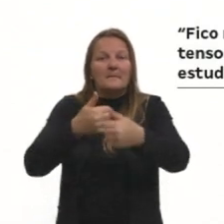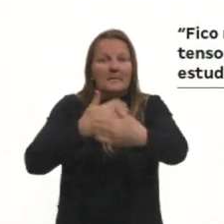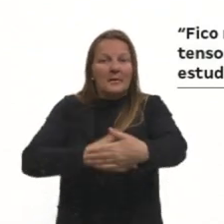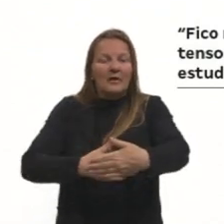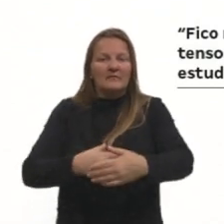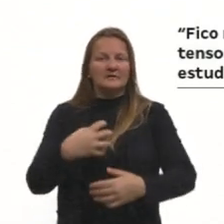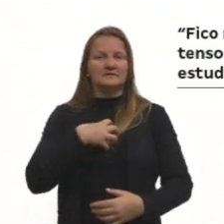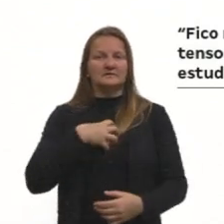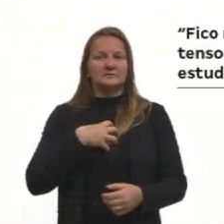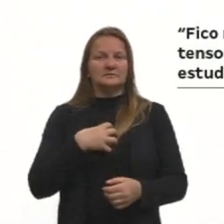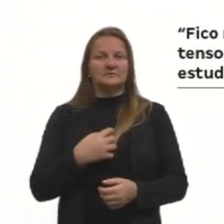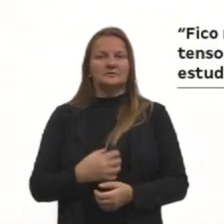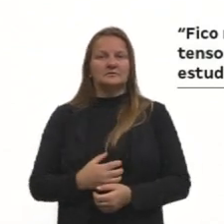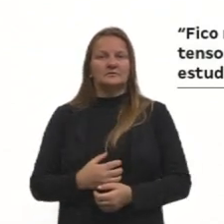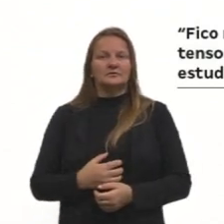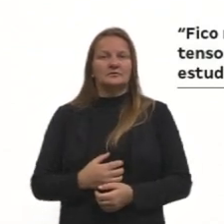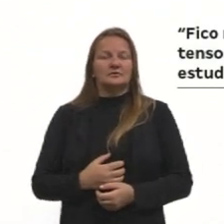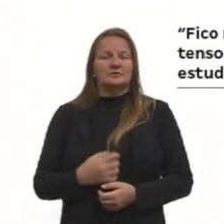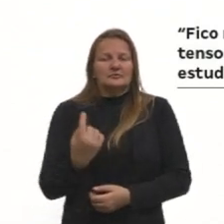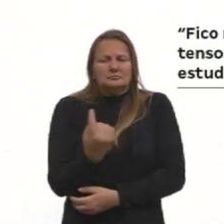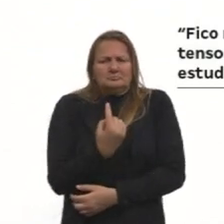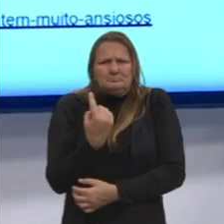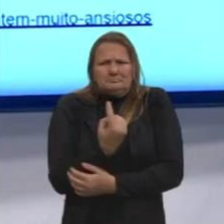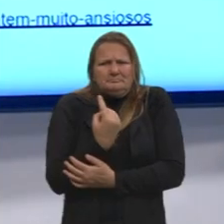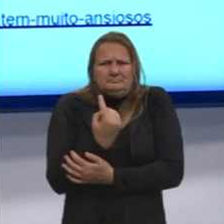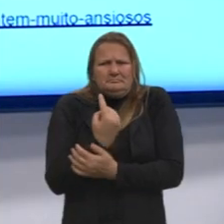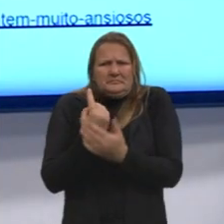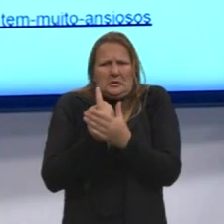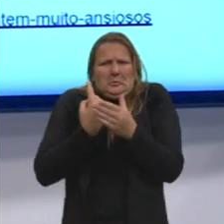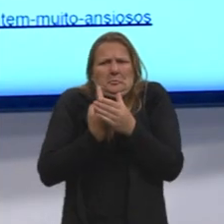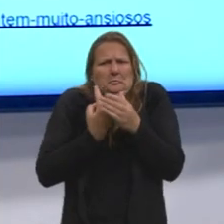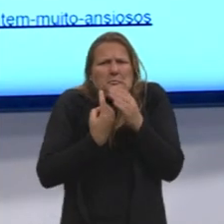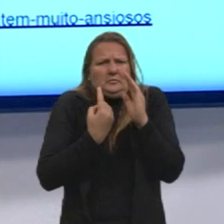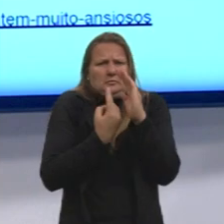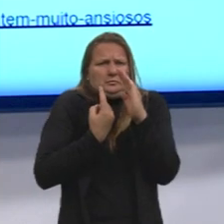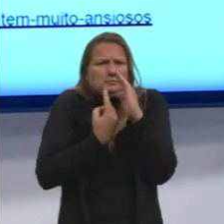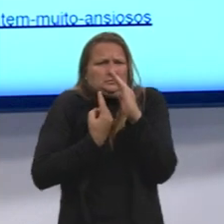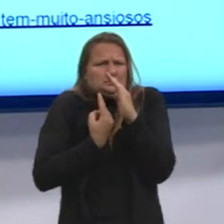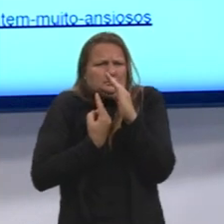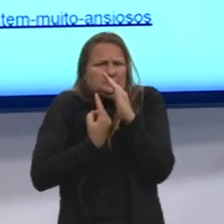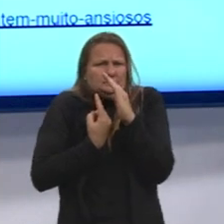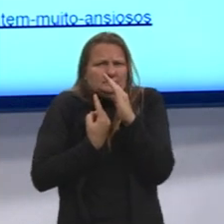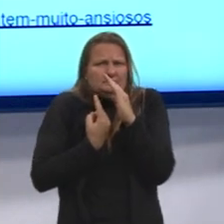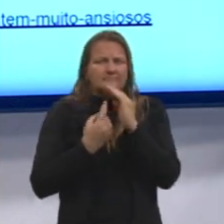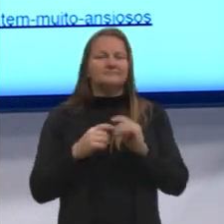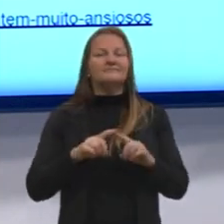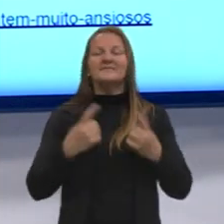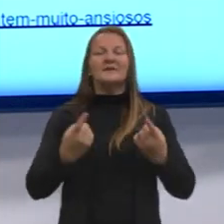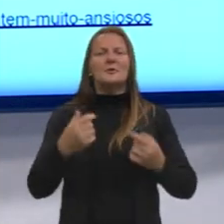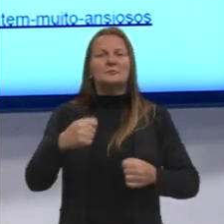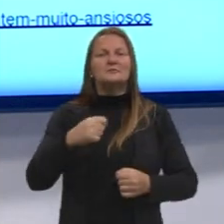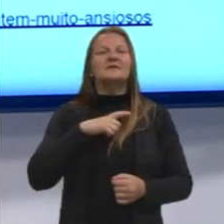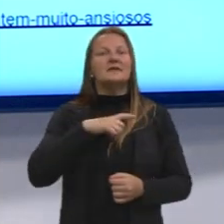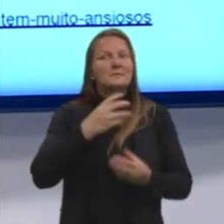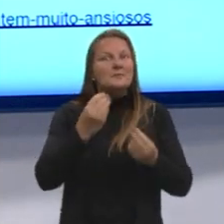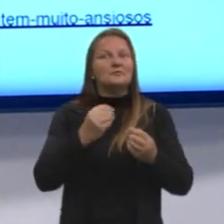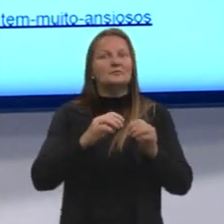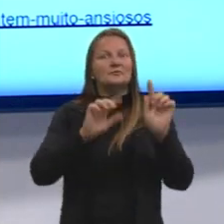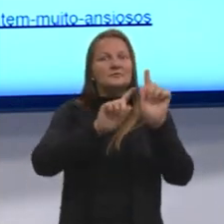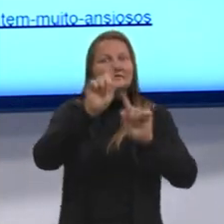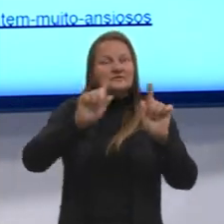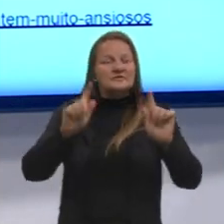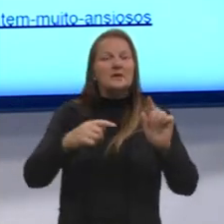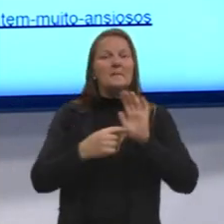esse sentimentos a gente acaba se sentindo sozinho né Será que só eu que tô me sentindo dessa forma mas não aí as estatísticas